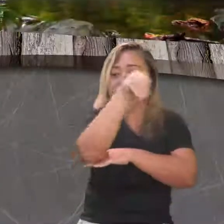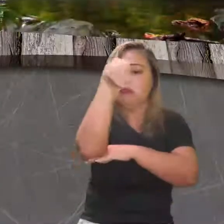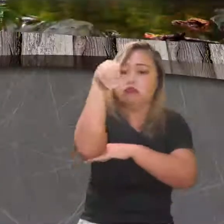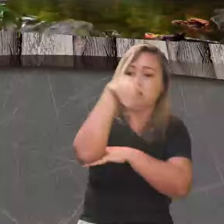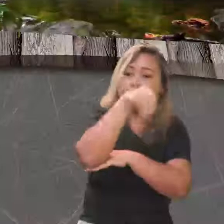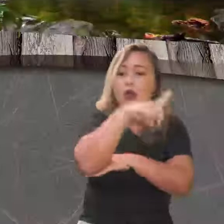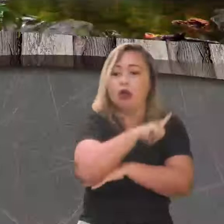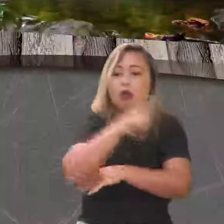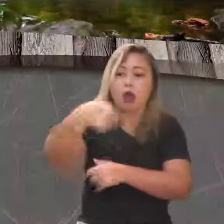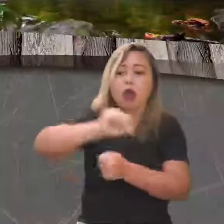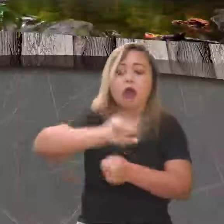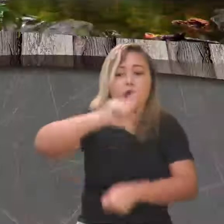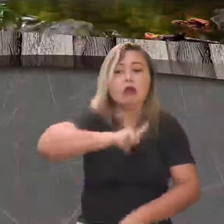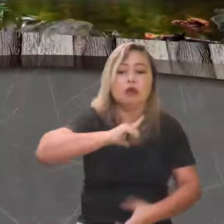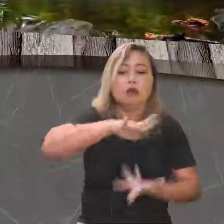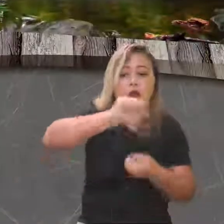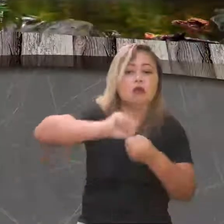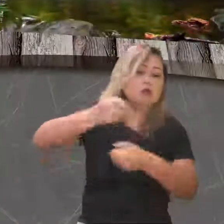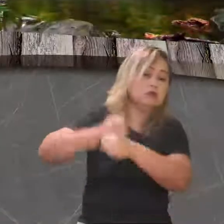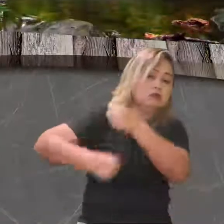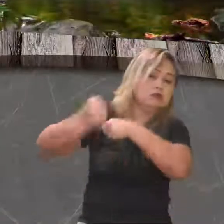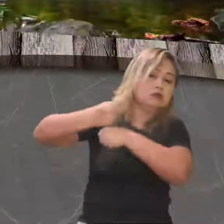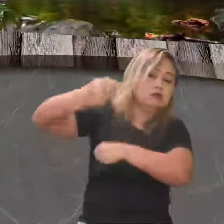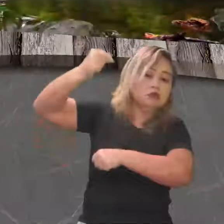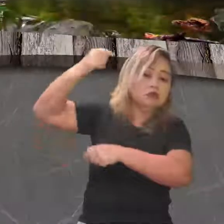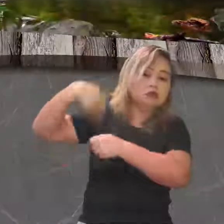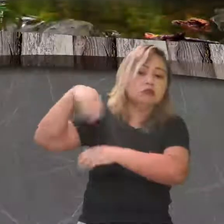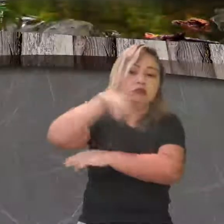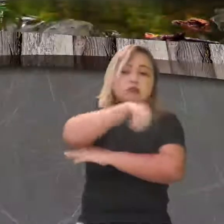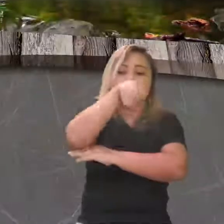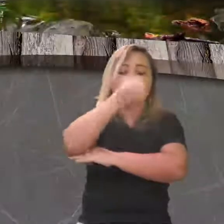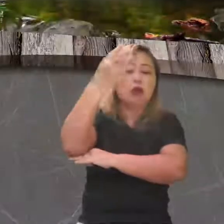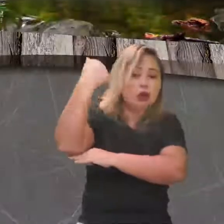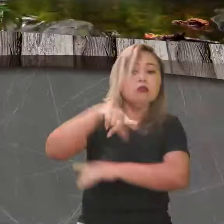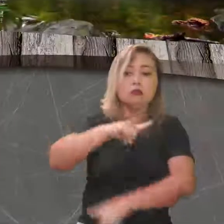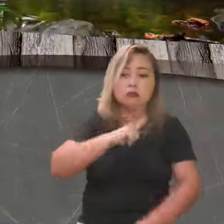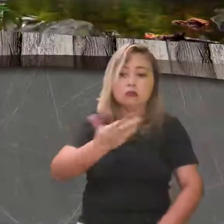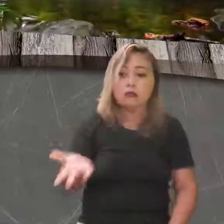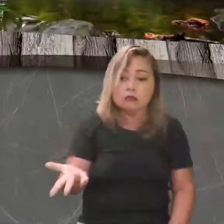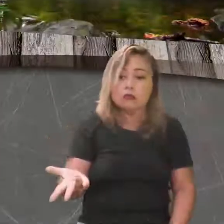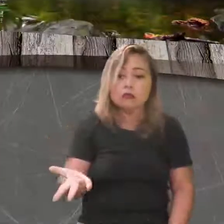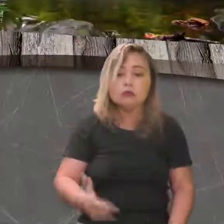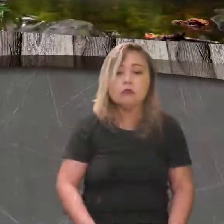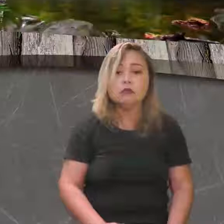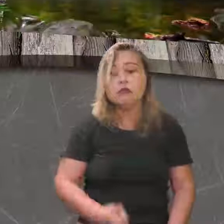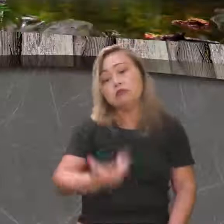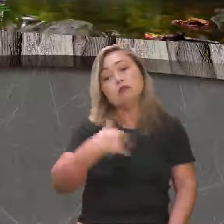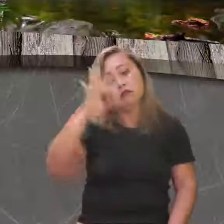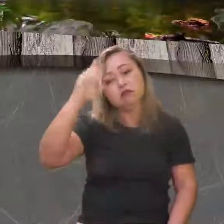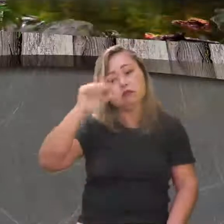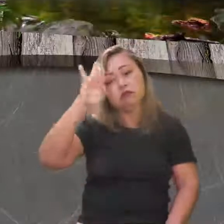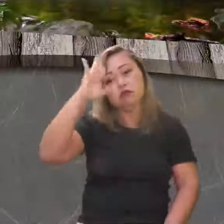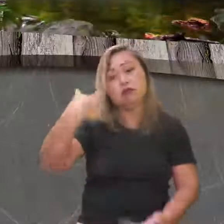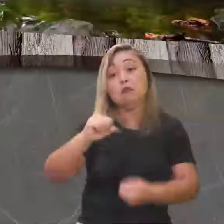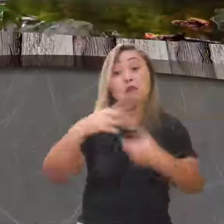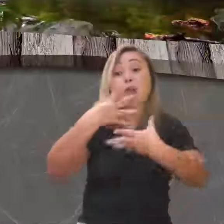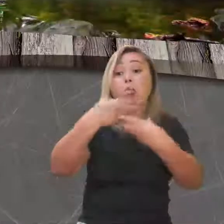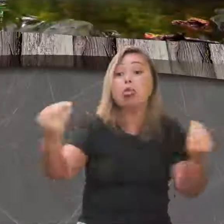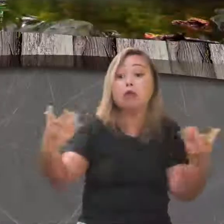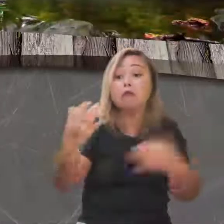grandes répteis que existiram aqui há um tempo Jurássico, Cretáceo ali, não foi? Essa é a teoria mais aceita.